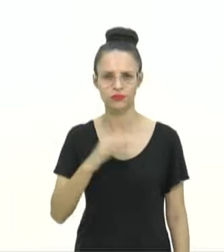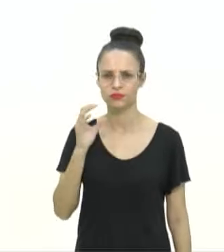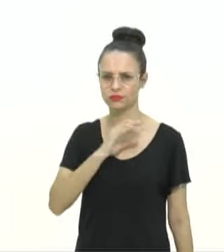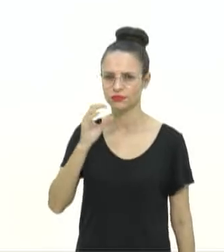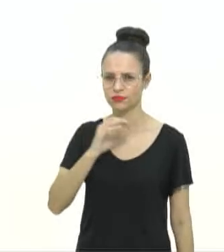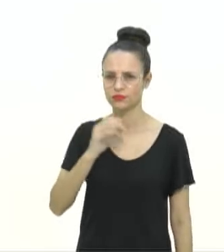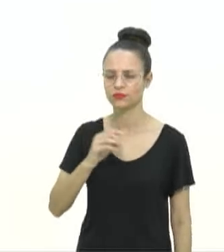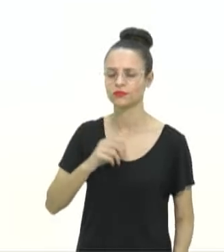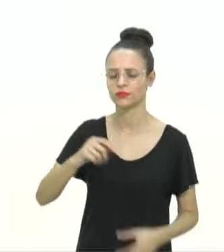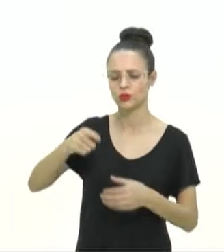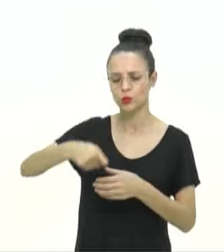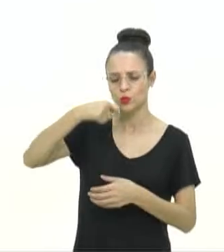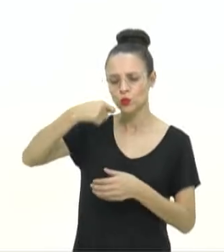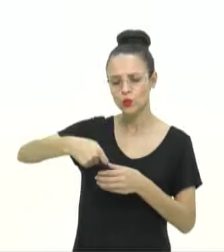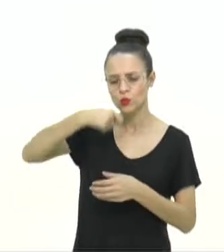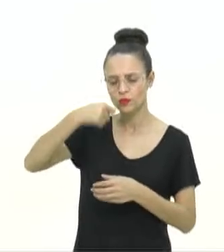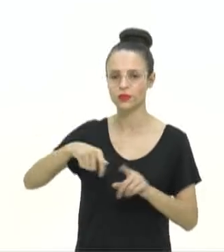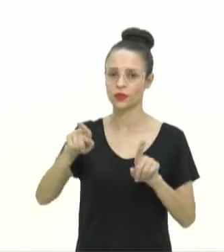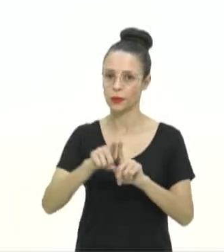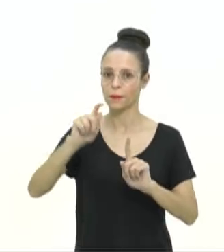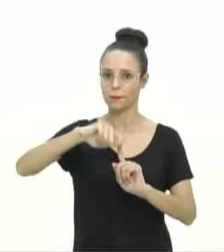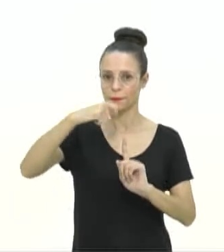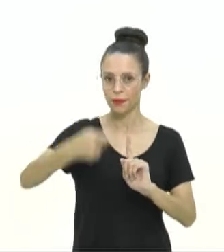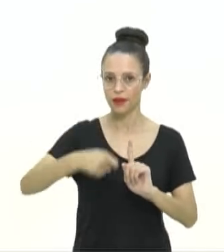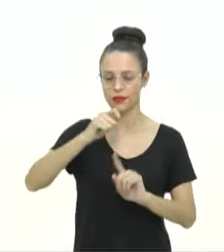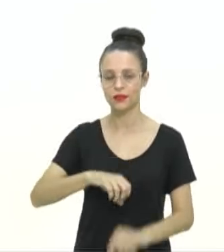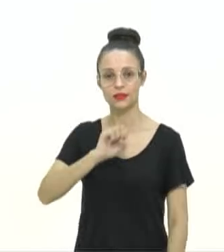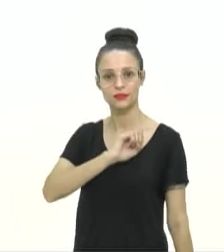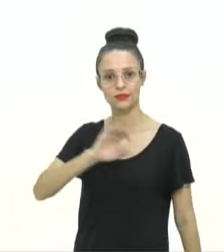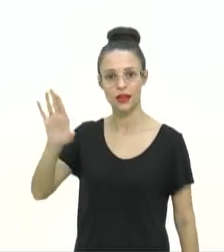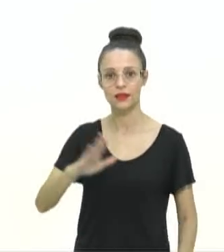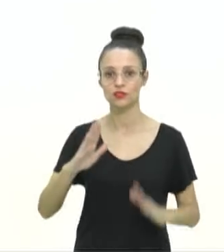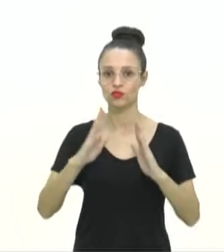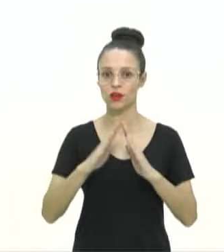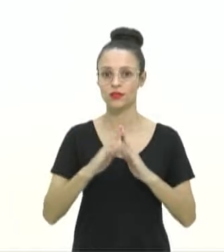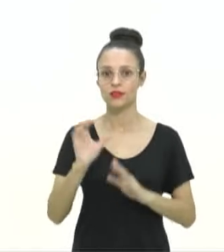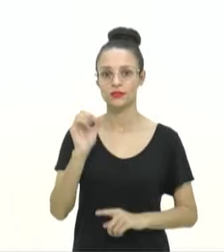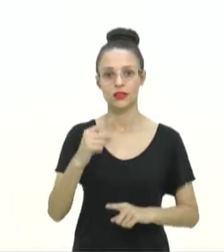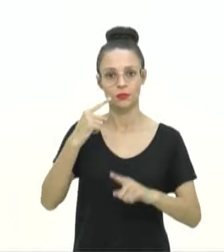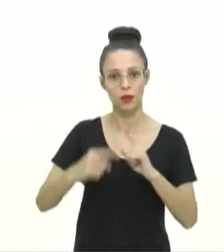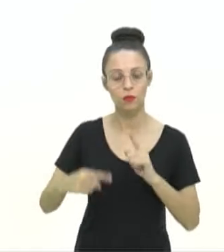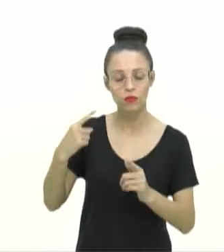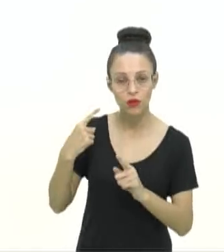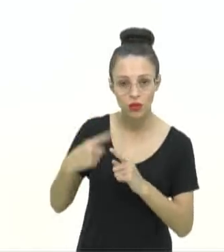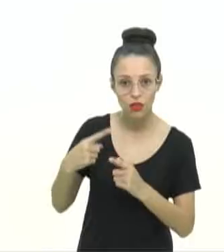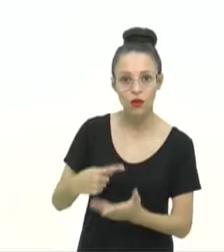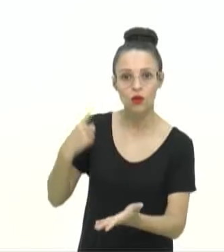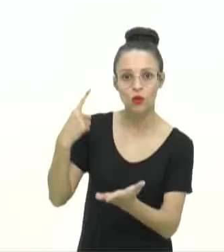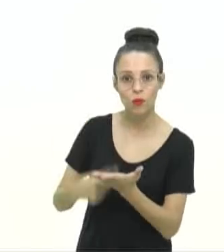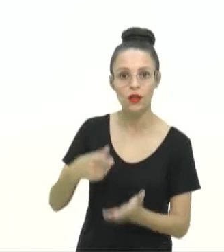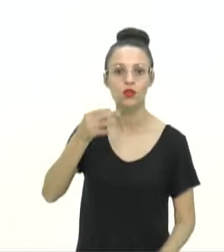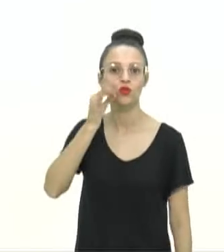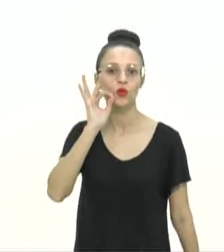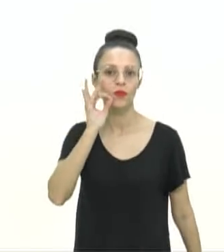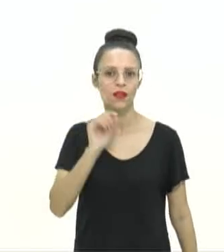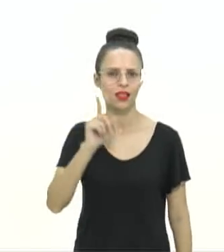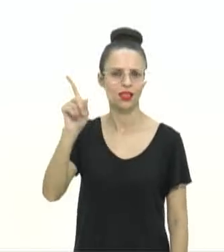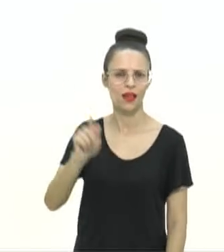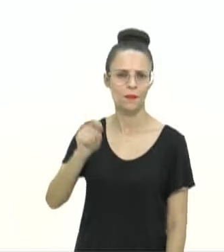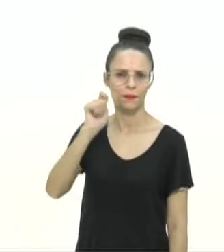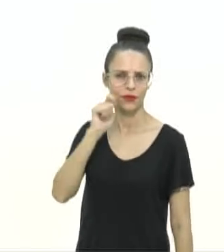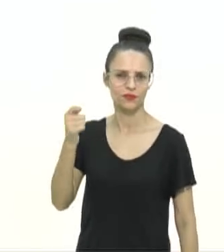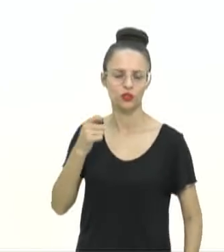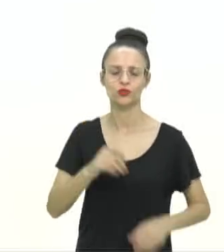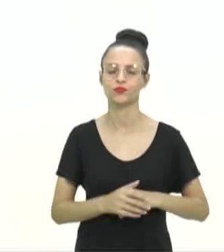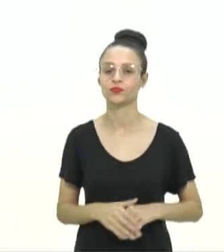de iogurte, achocolatado e banana. Saí de casa às 6h30, porque o combinado era tomarmos um café na panificadora.